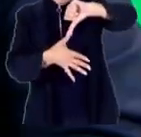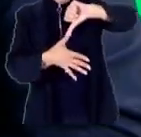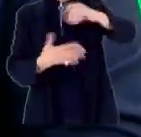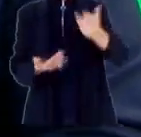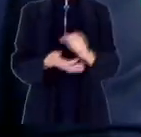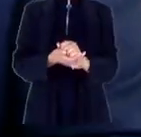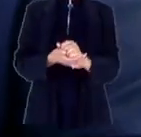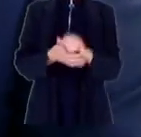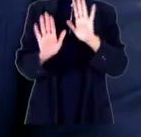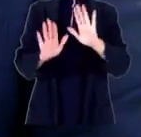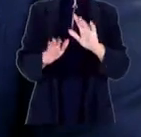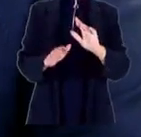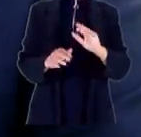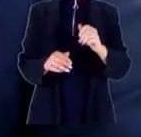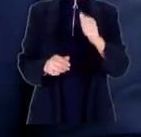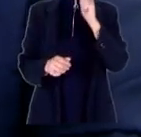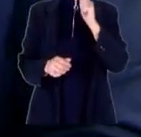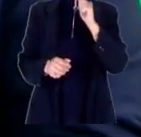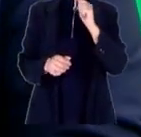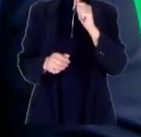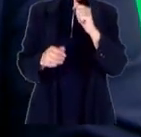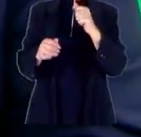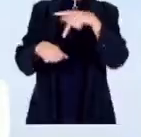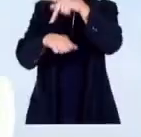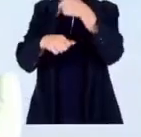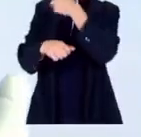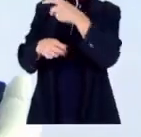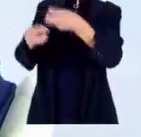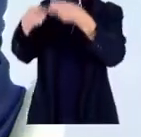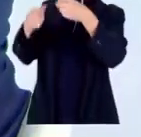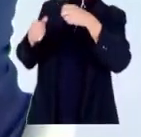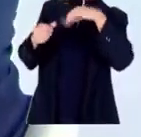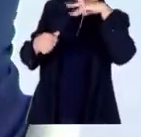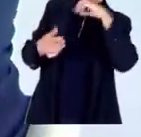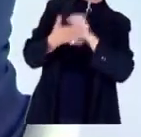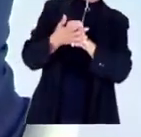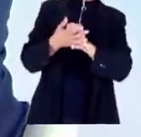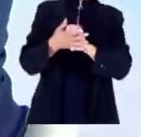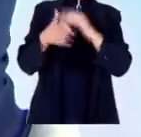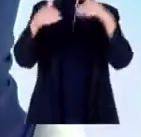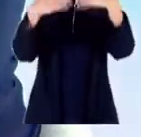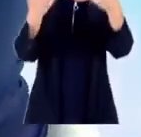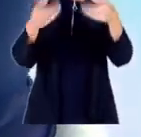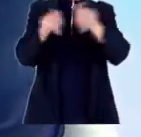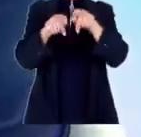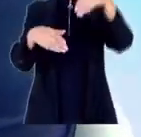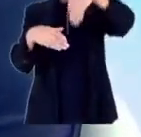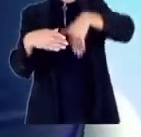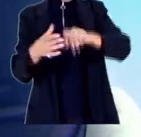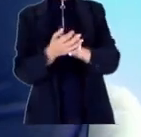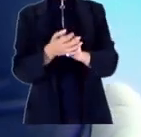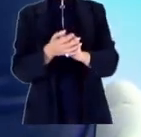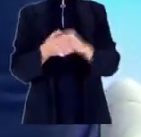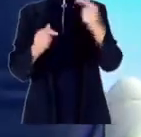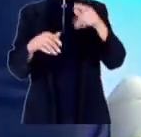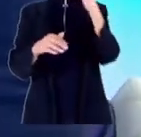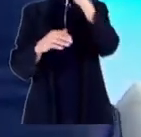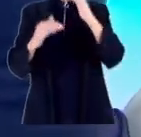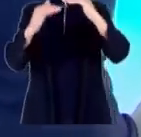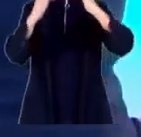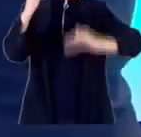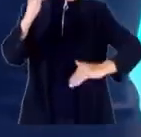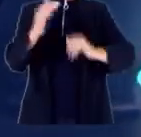e mesmo assim tamo mal lá fora então aqui dentro mas por duas razões o Brasil é tão desigual tão desigual